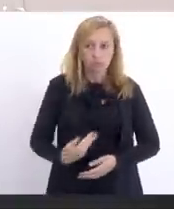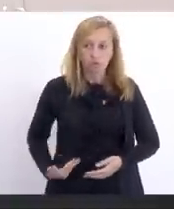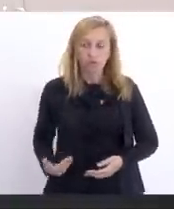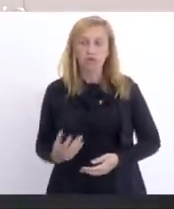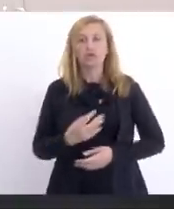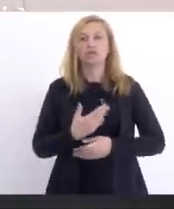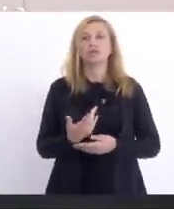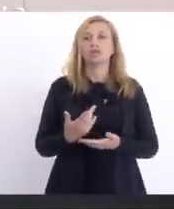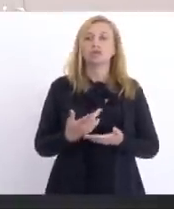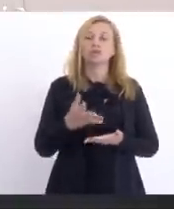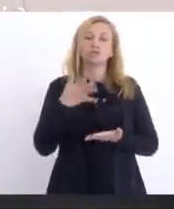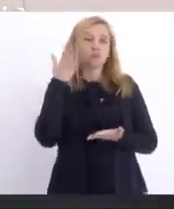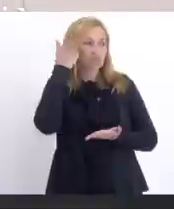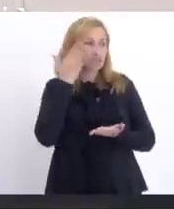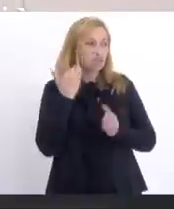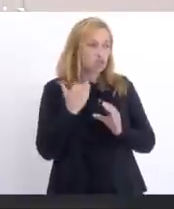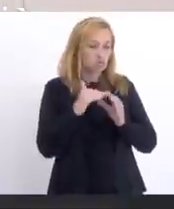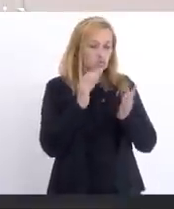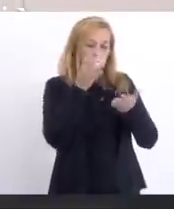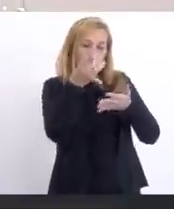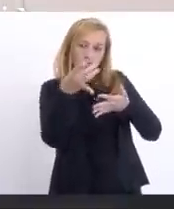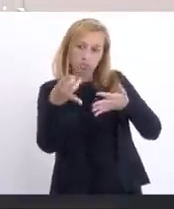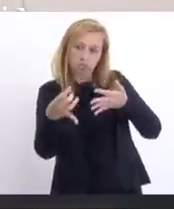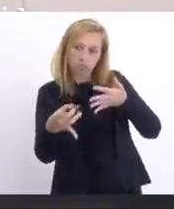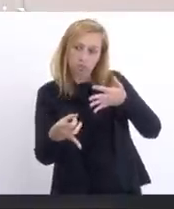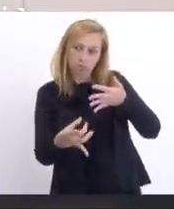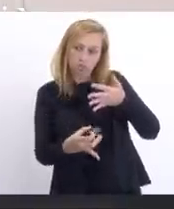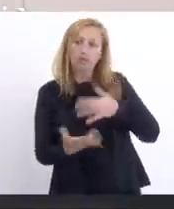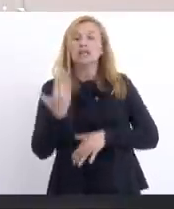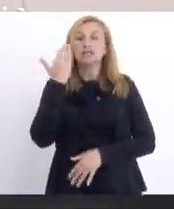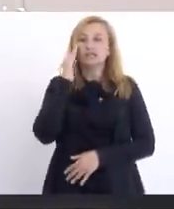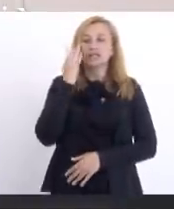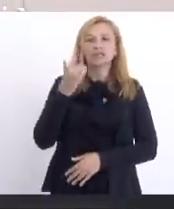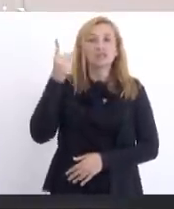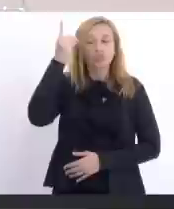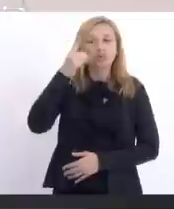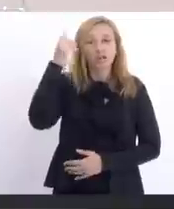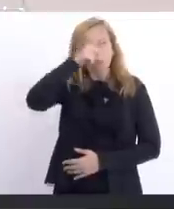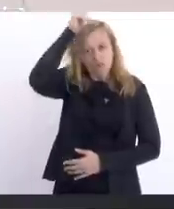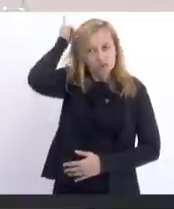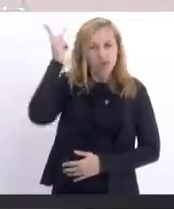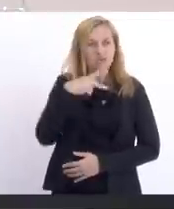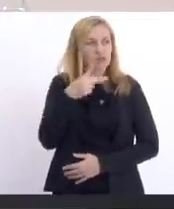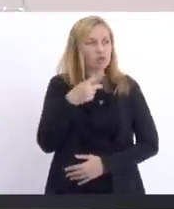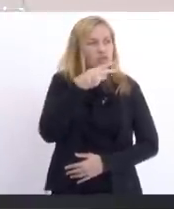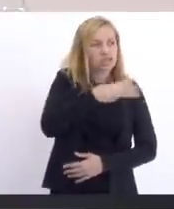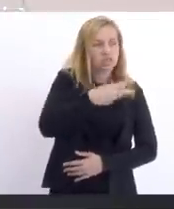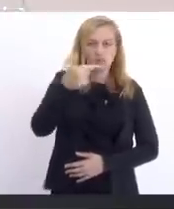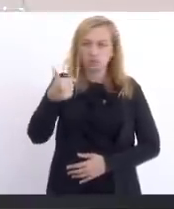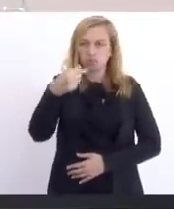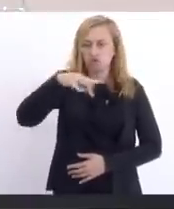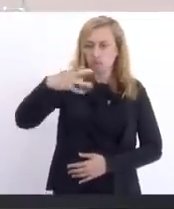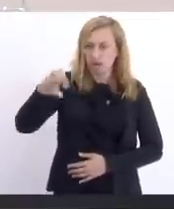pauto, eu pautei essa mensagem e eu entendi que o deputado Luiz falou de 31 de março.